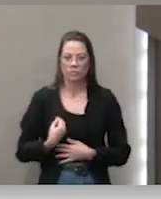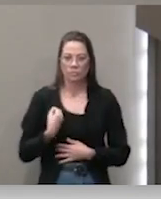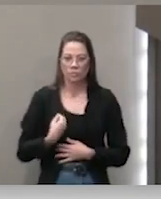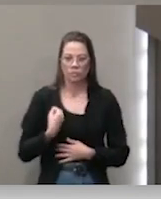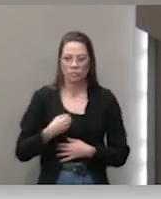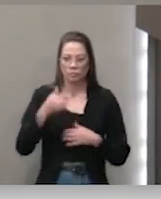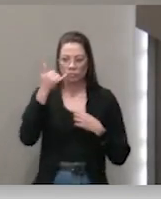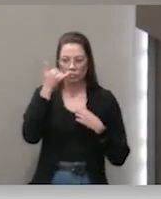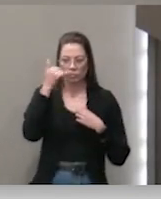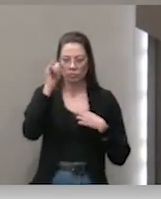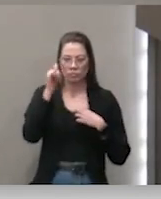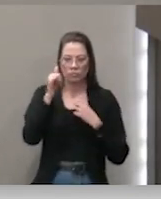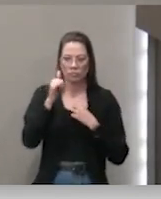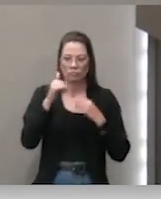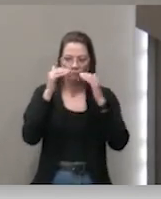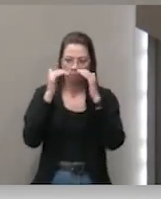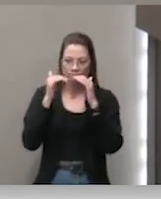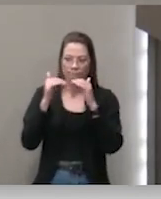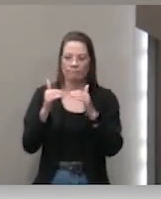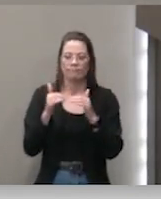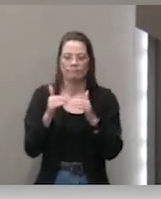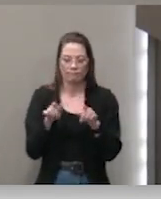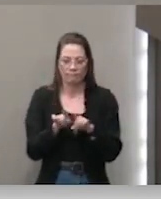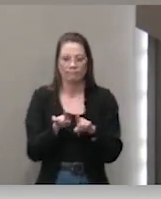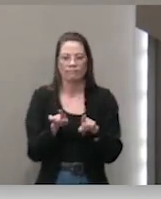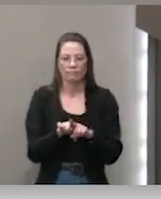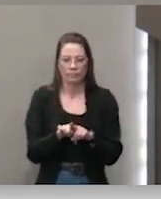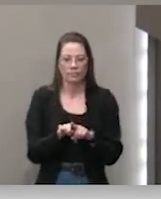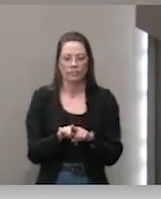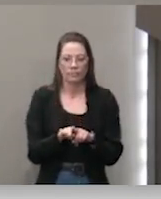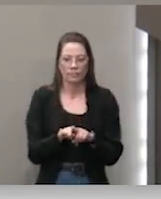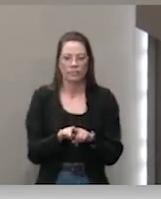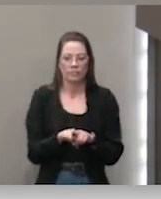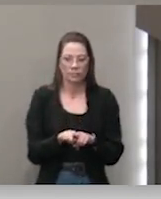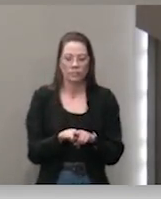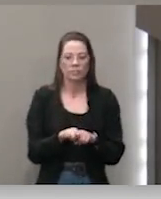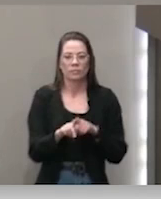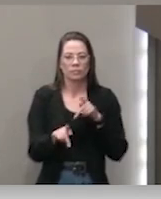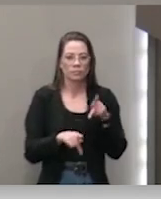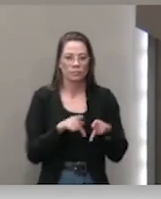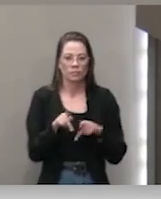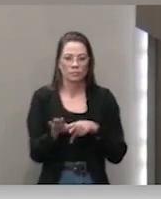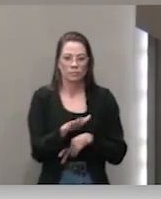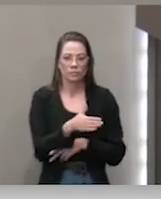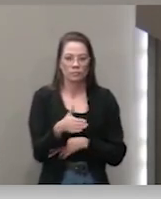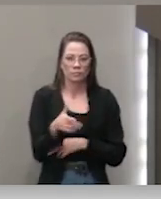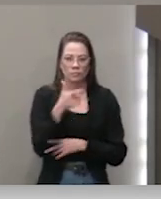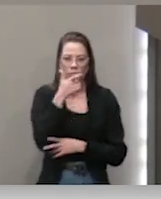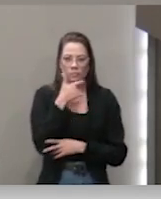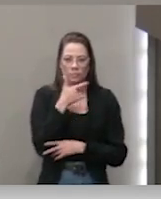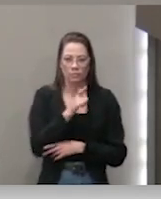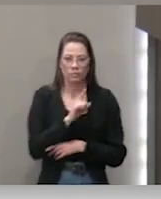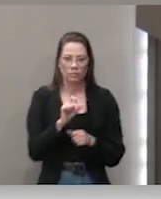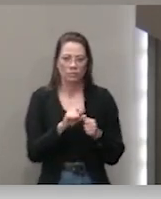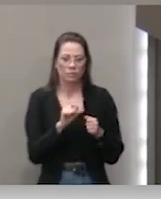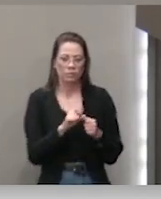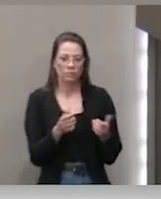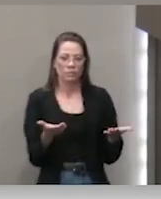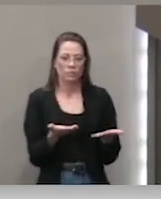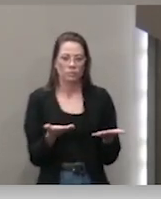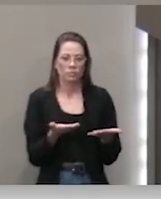desrespeitando o colega, sim, só para dizer que participamos com o vereador Leandro. Mas a população às vezes acha, o cara fez